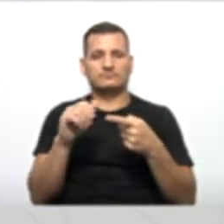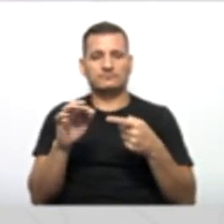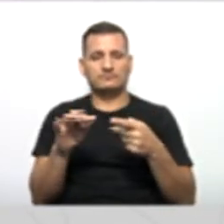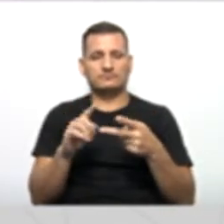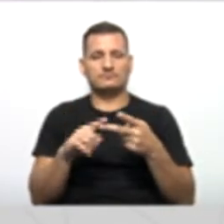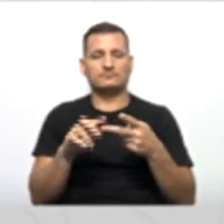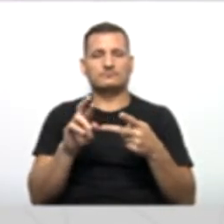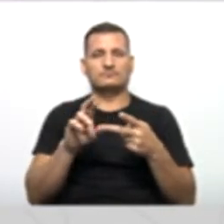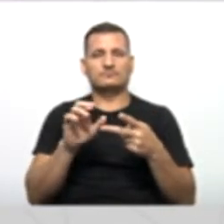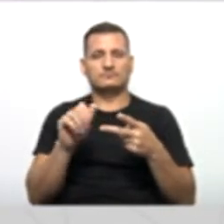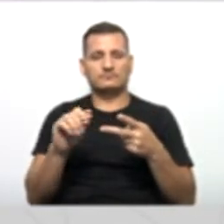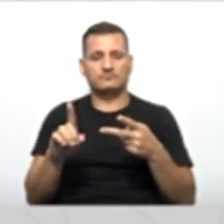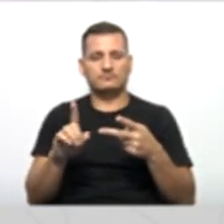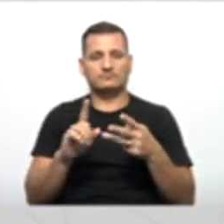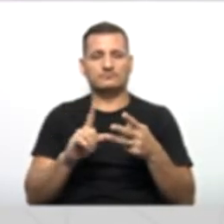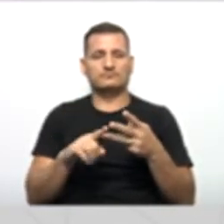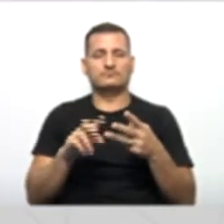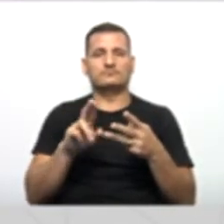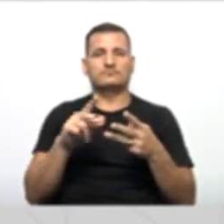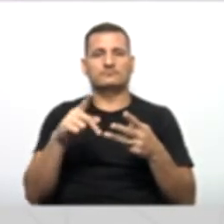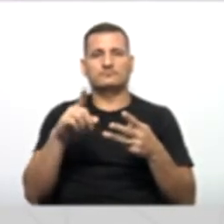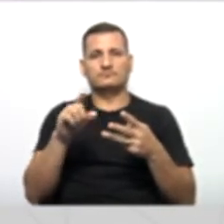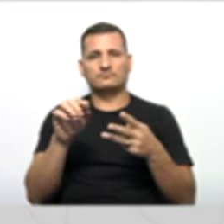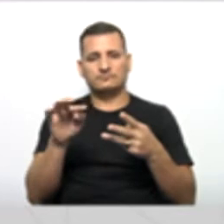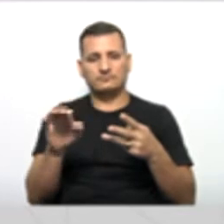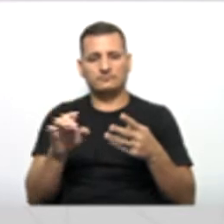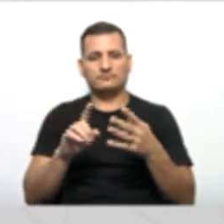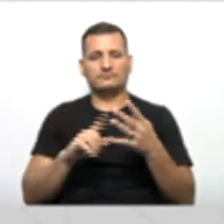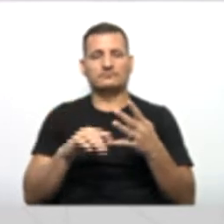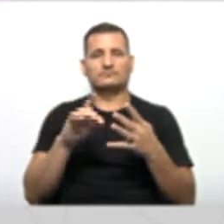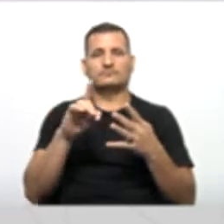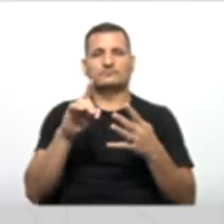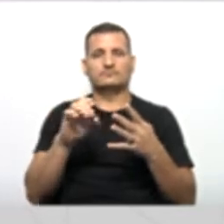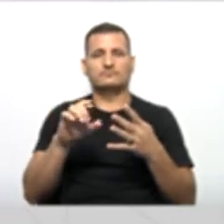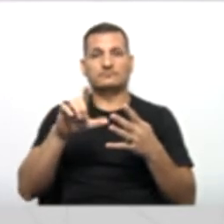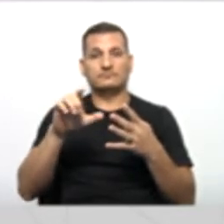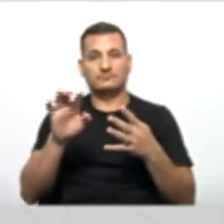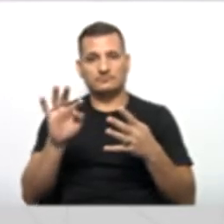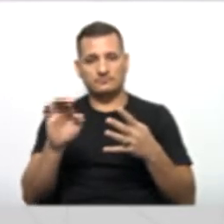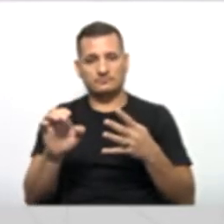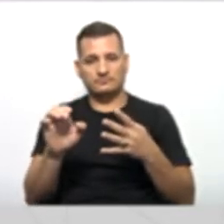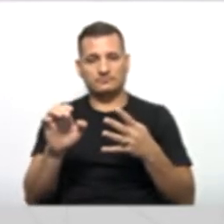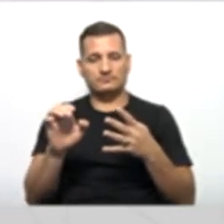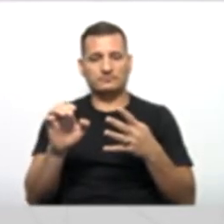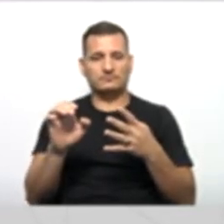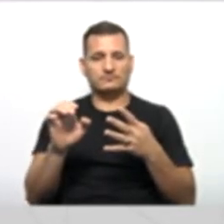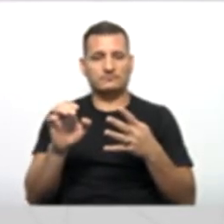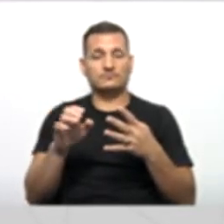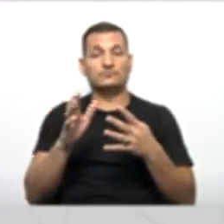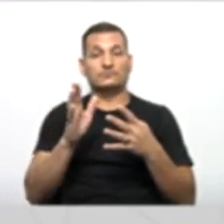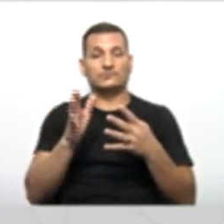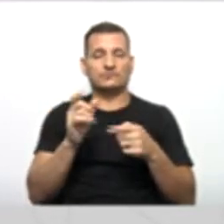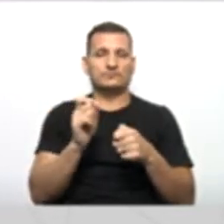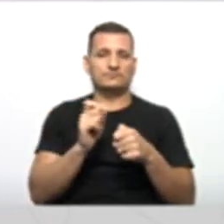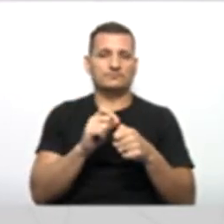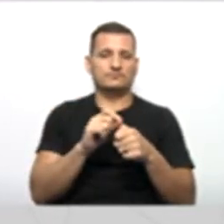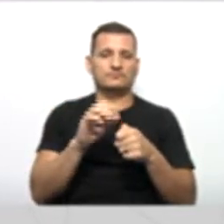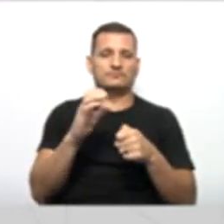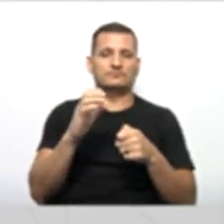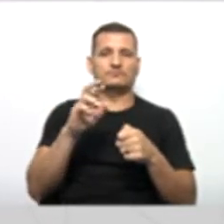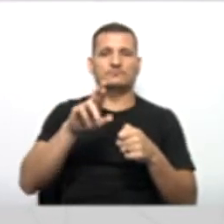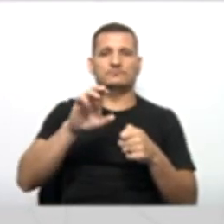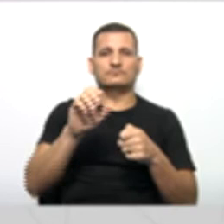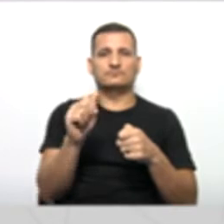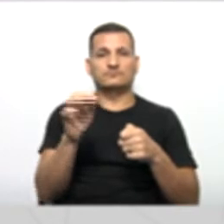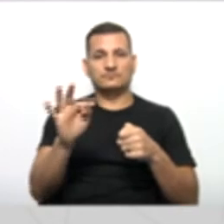o update e o delete então nós já fiz acabamos de fazer o cliente nós criamos a